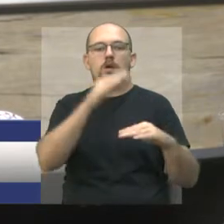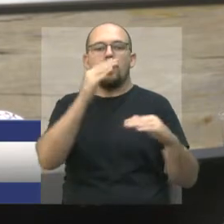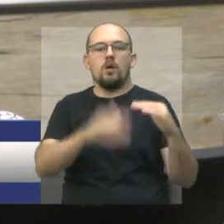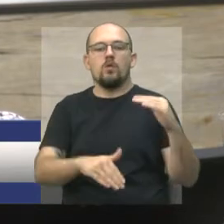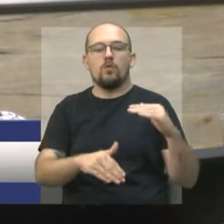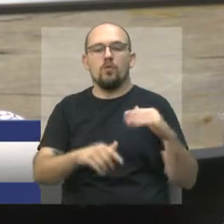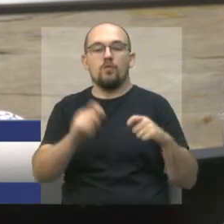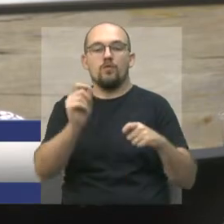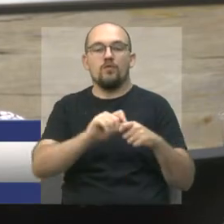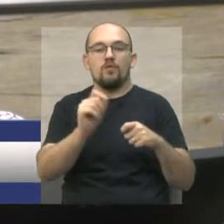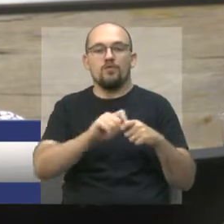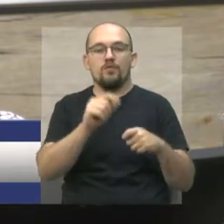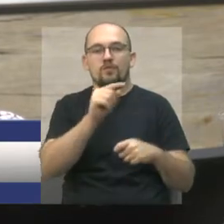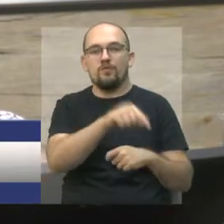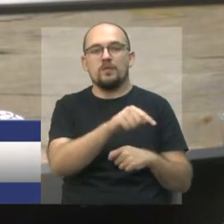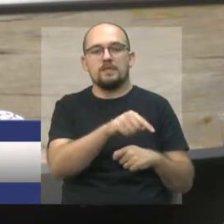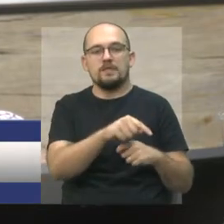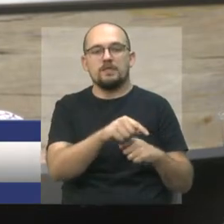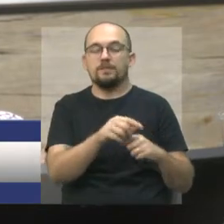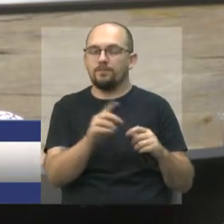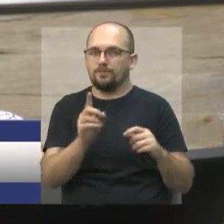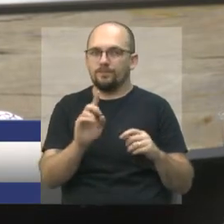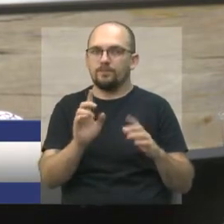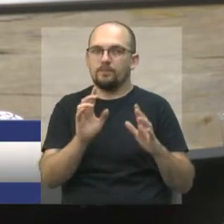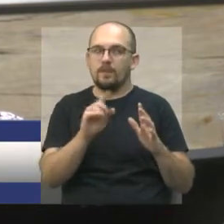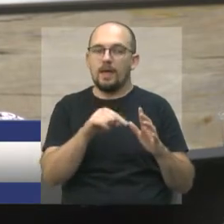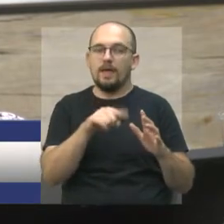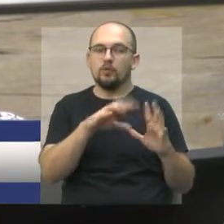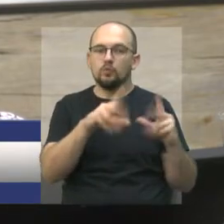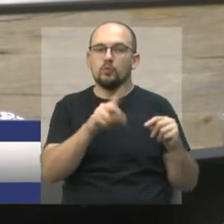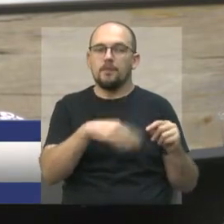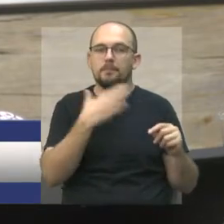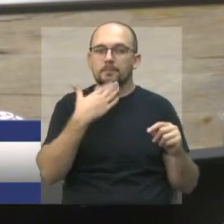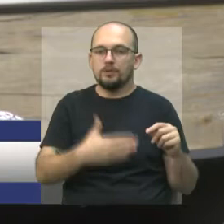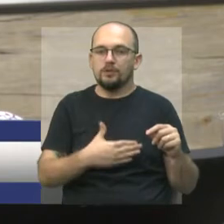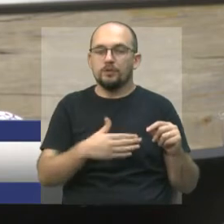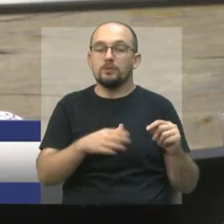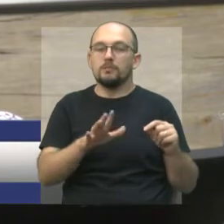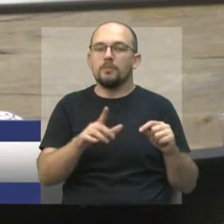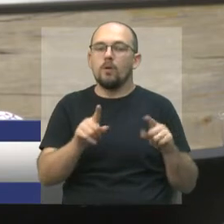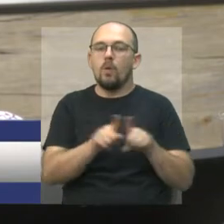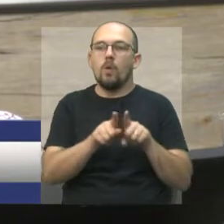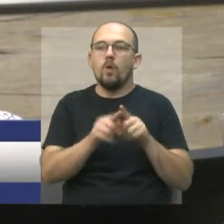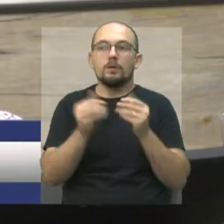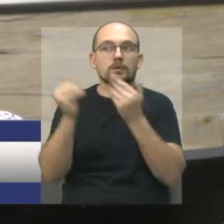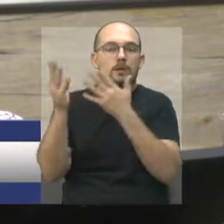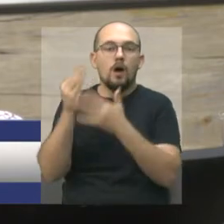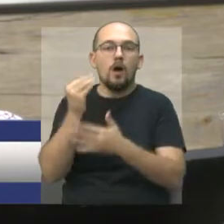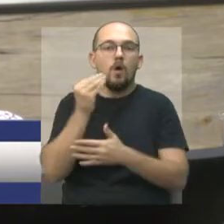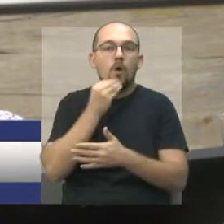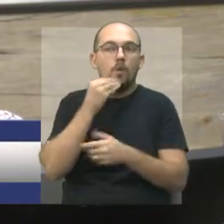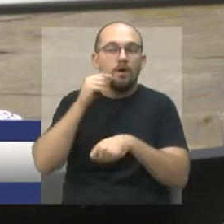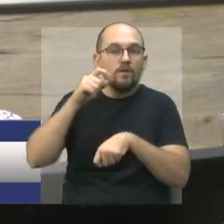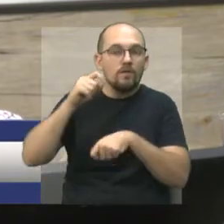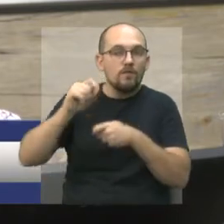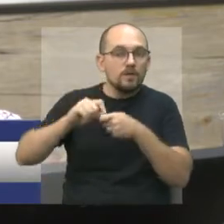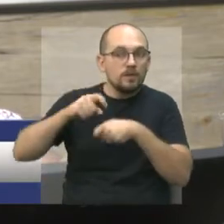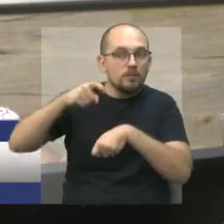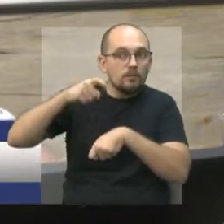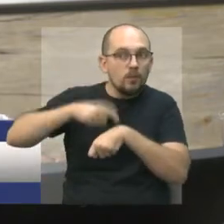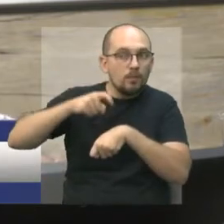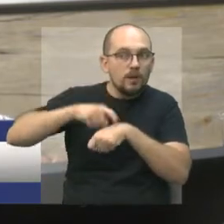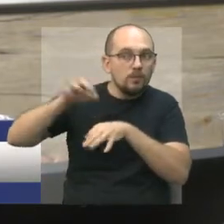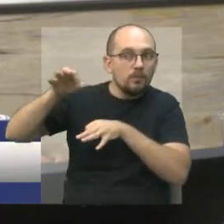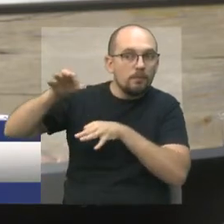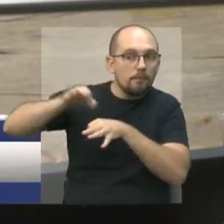executada tudo aquilo que aqui é pedido, mas que seja dada a oportunidade de ser feito no momento que foi